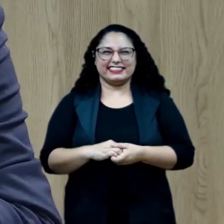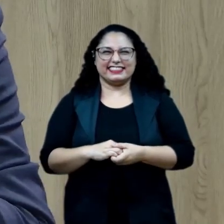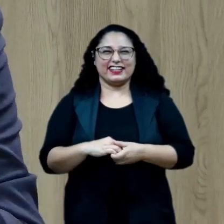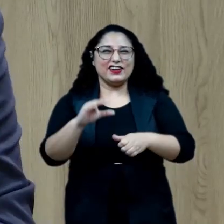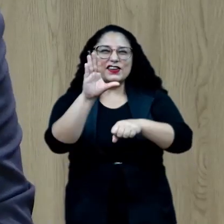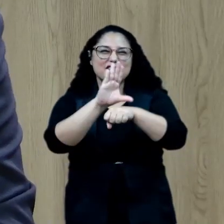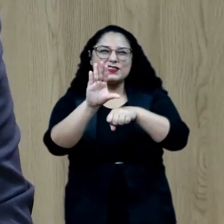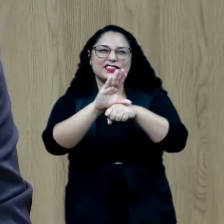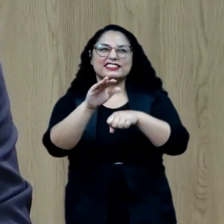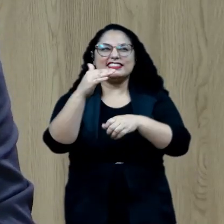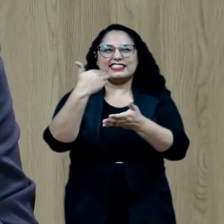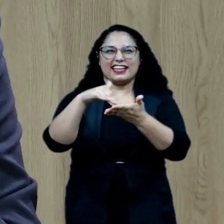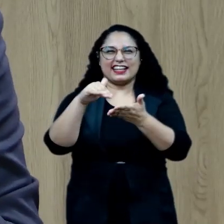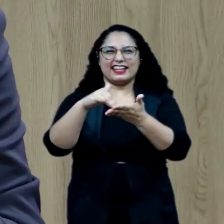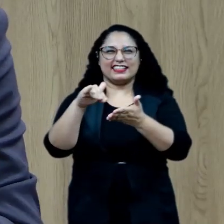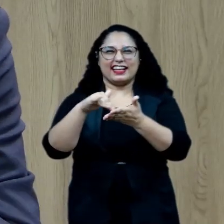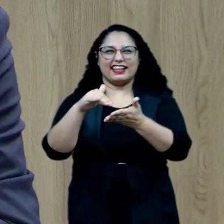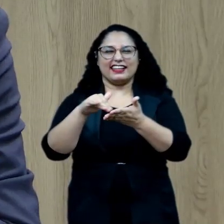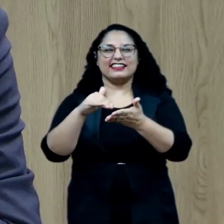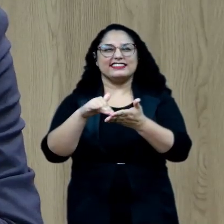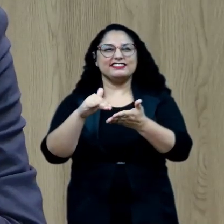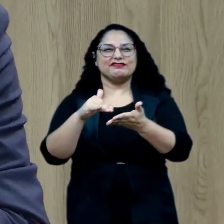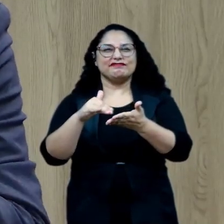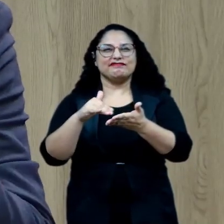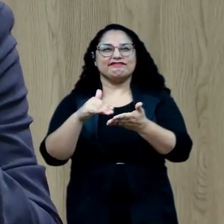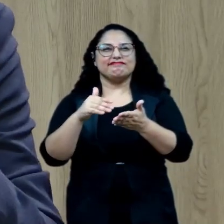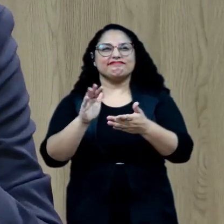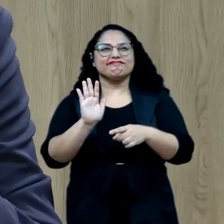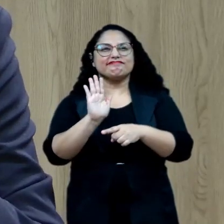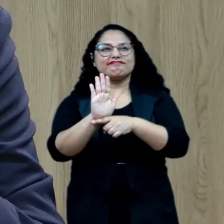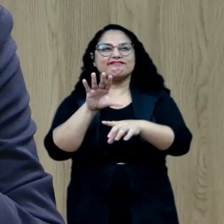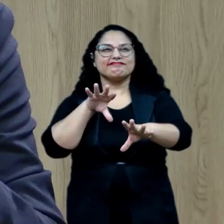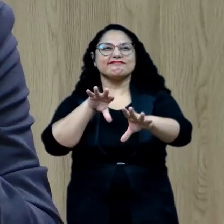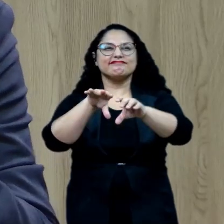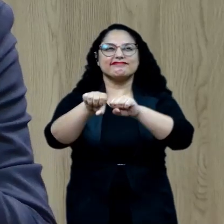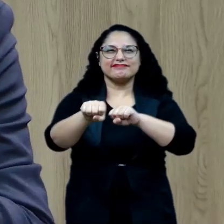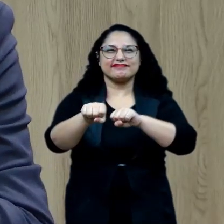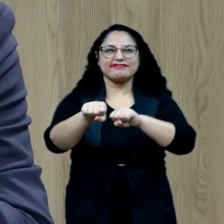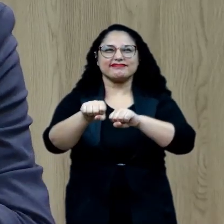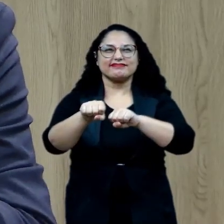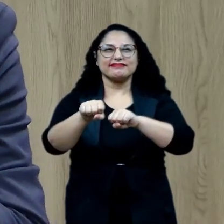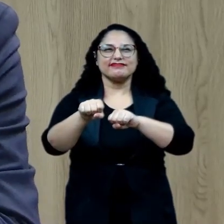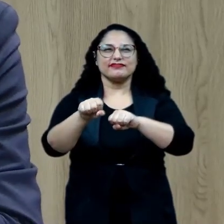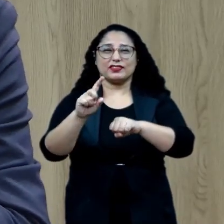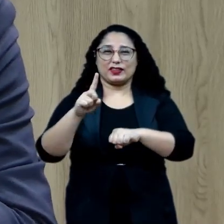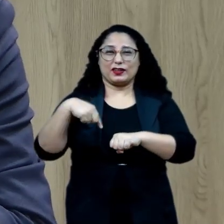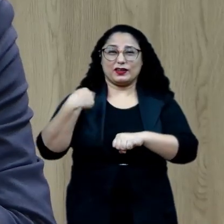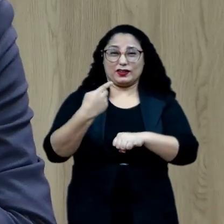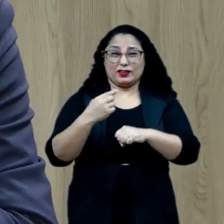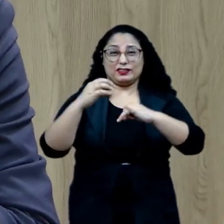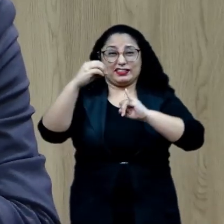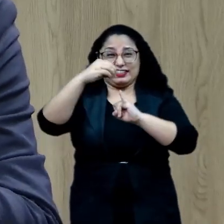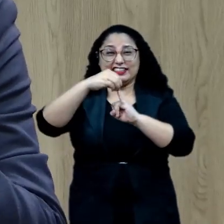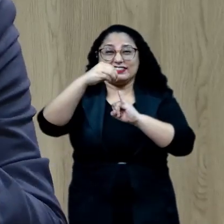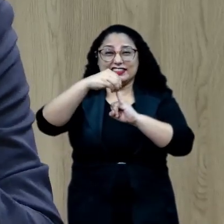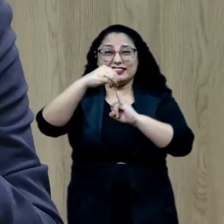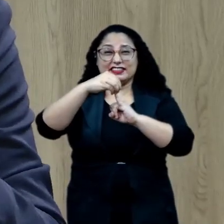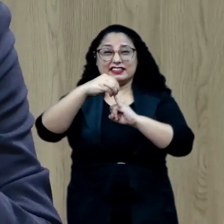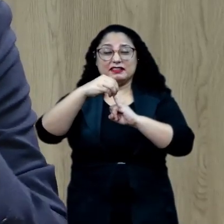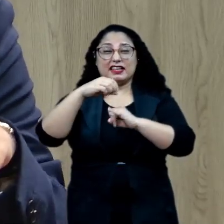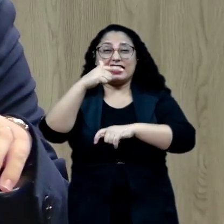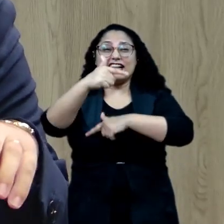O curso de secretariado, ele propicia uma formação, o nosso do IFB, né,